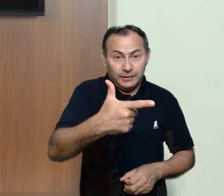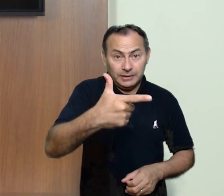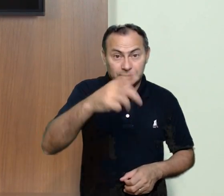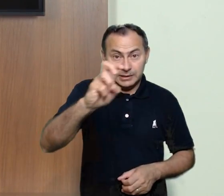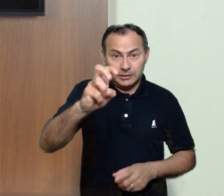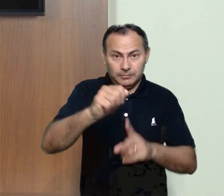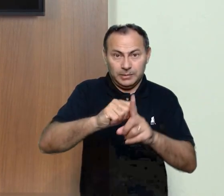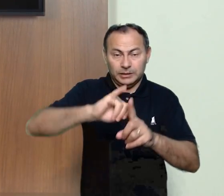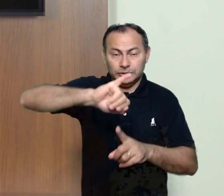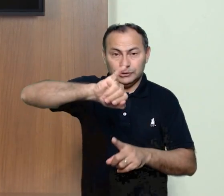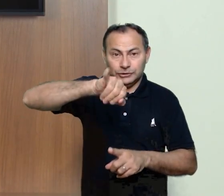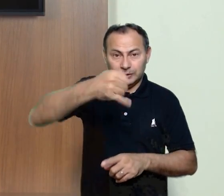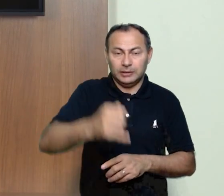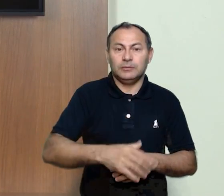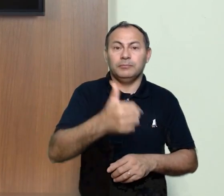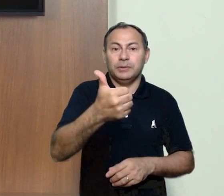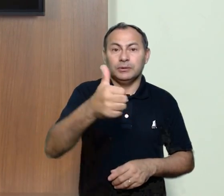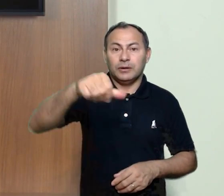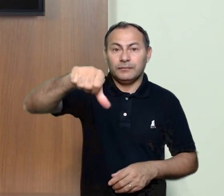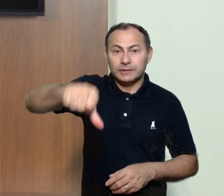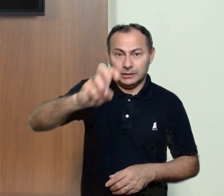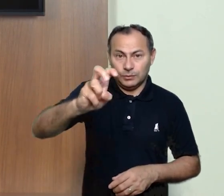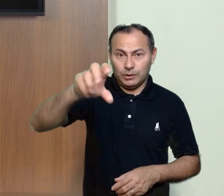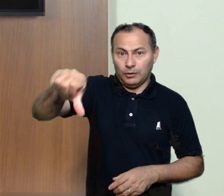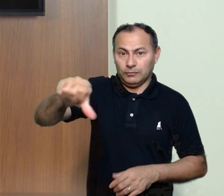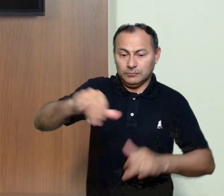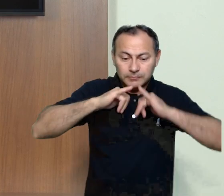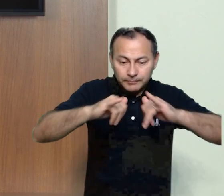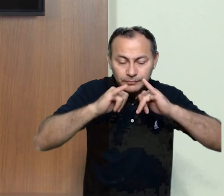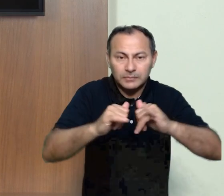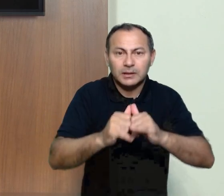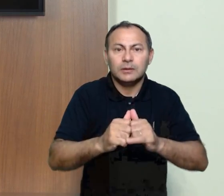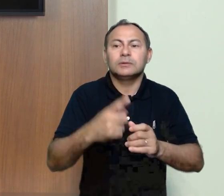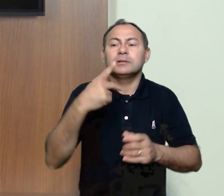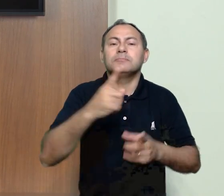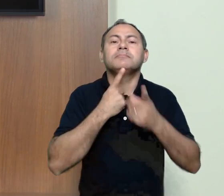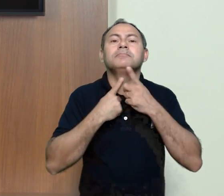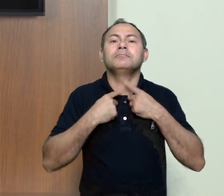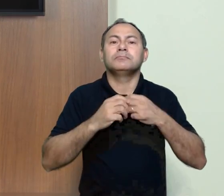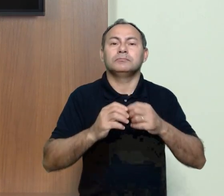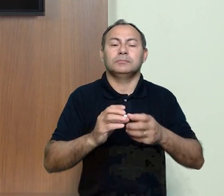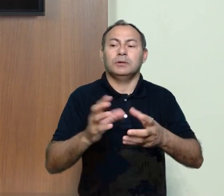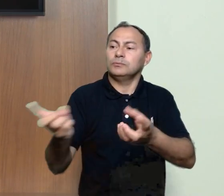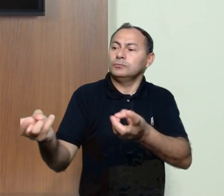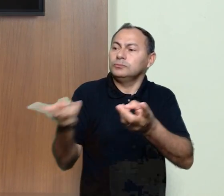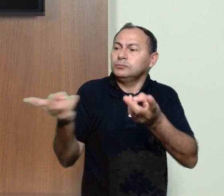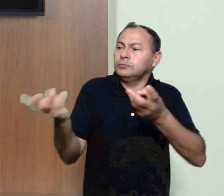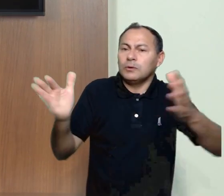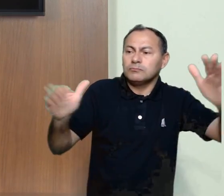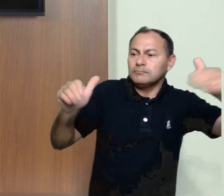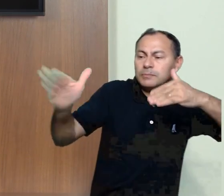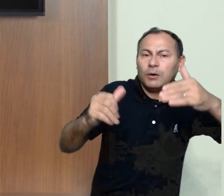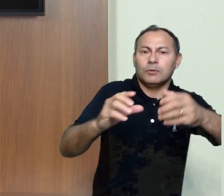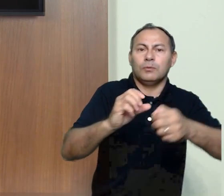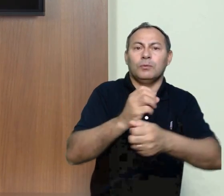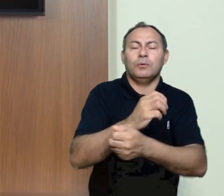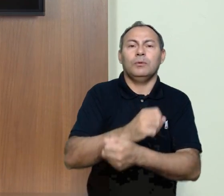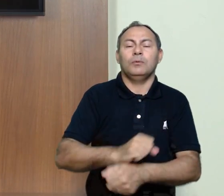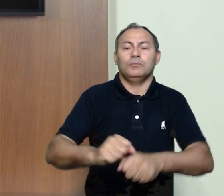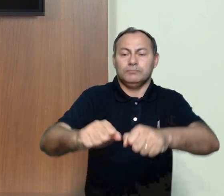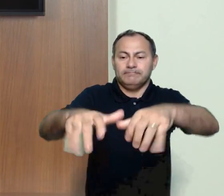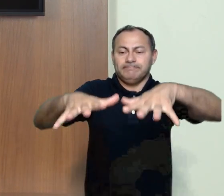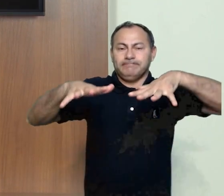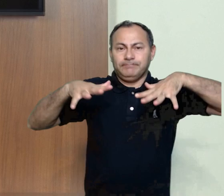de 1959, ele já anunciou o seu desejo de convocar um concílio.